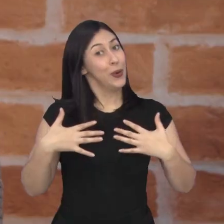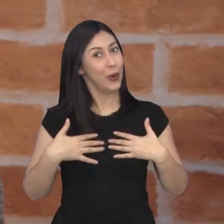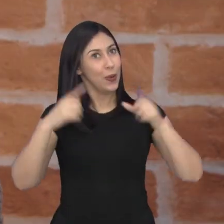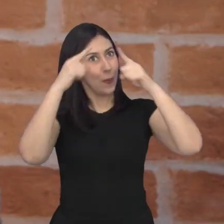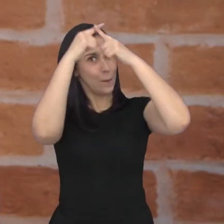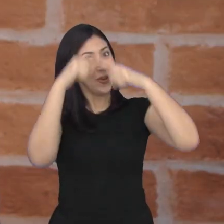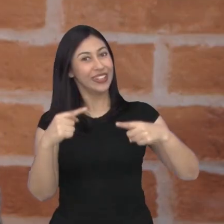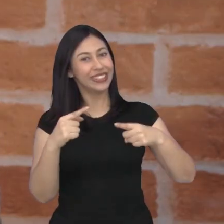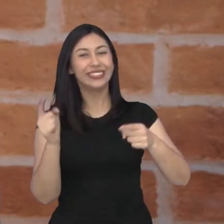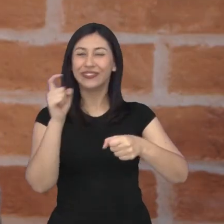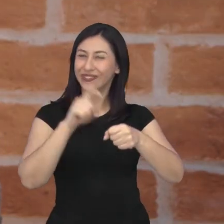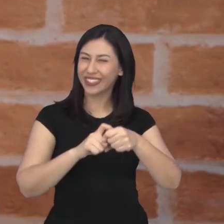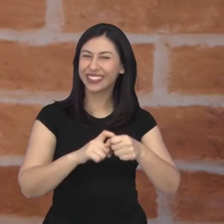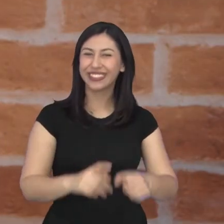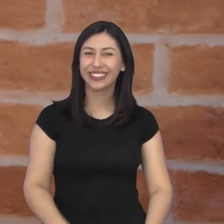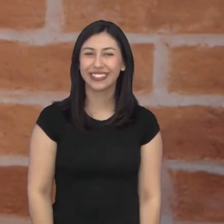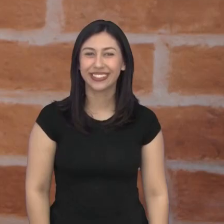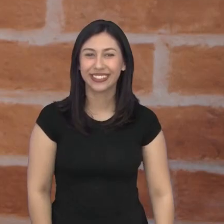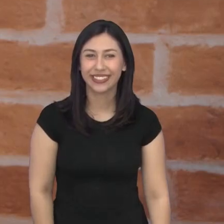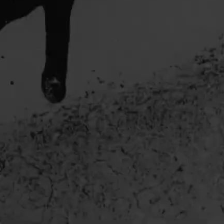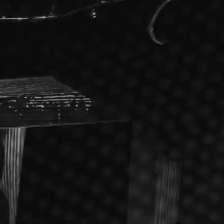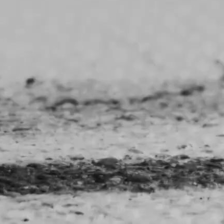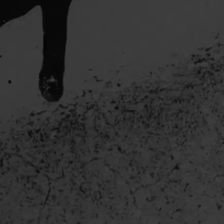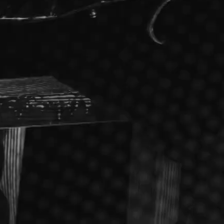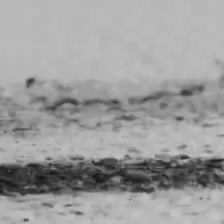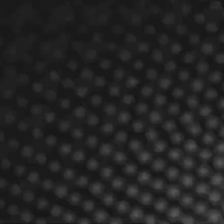fôlego depois dessa disputa. A gente já volta.